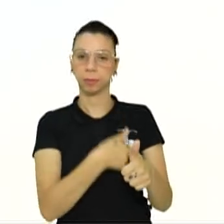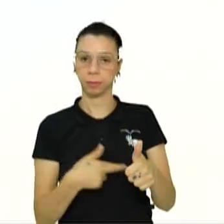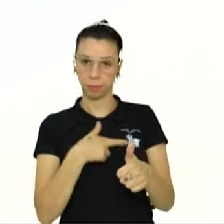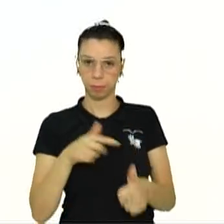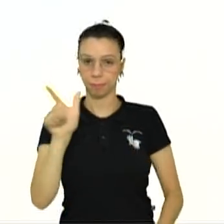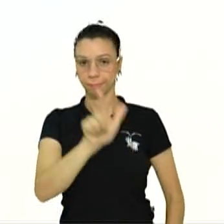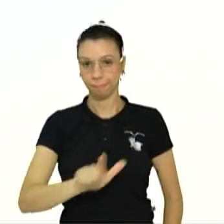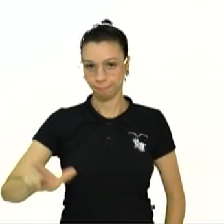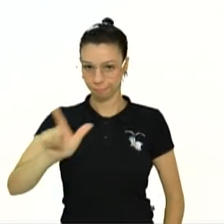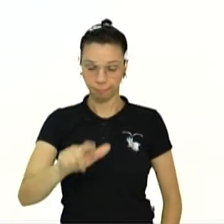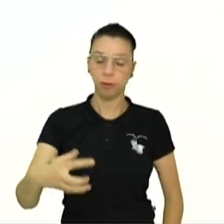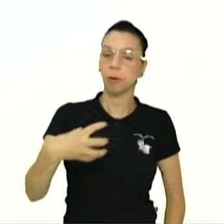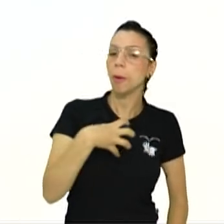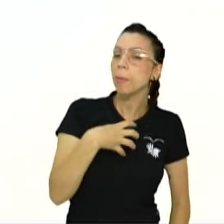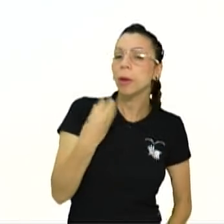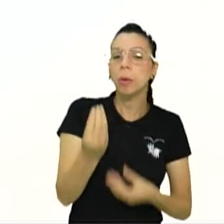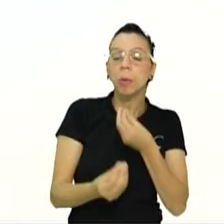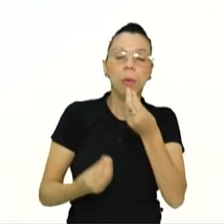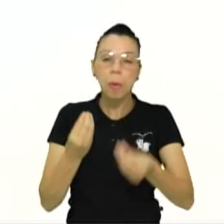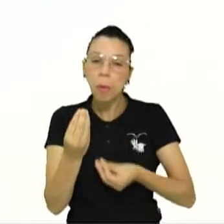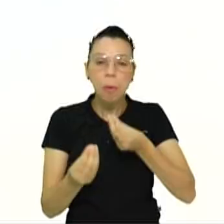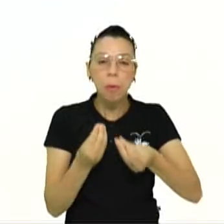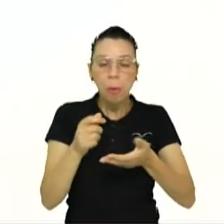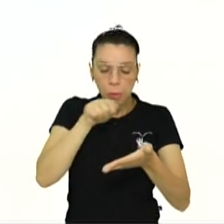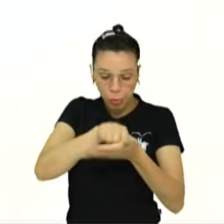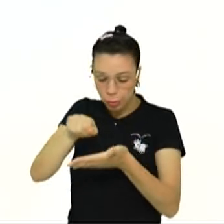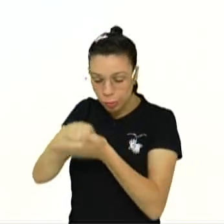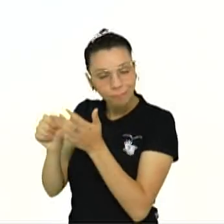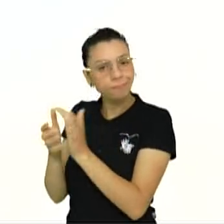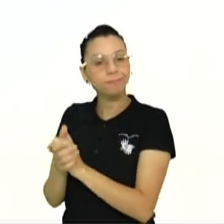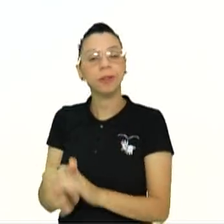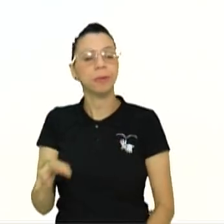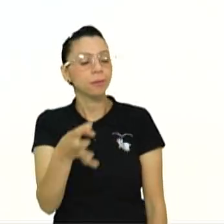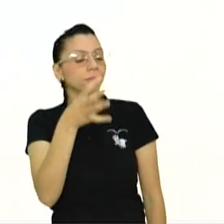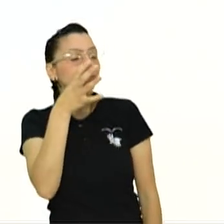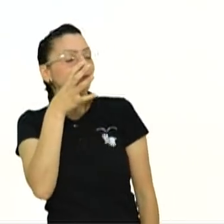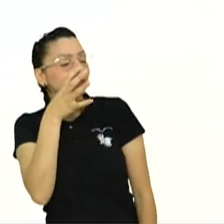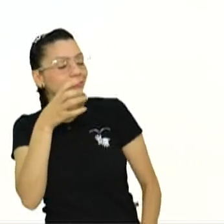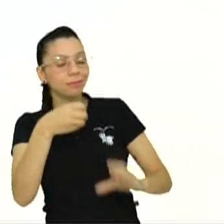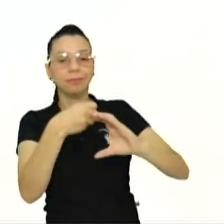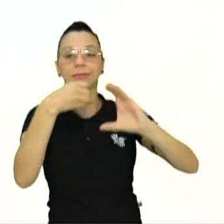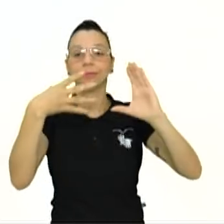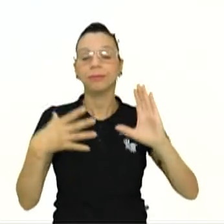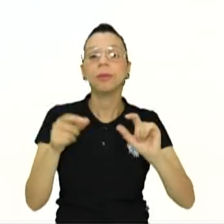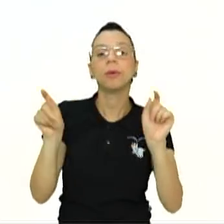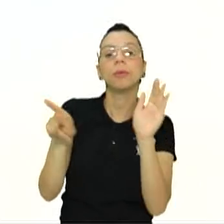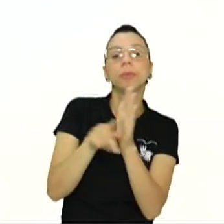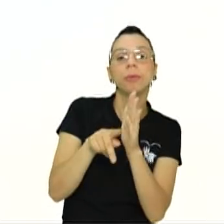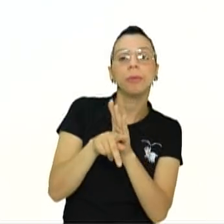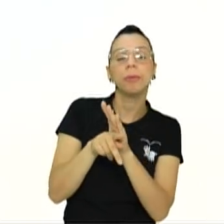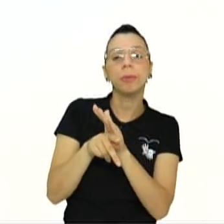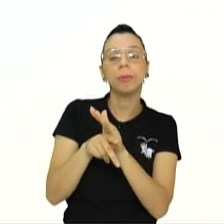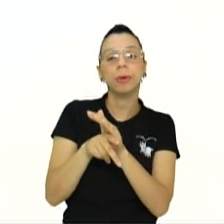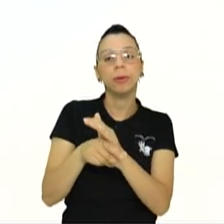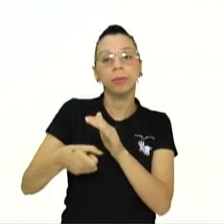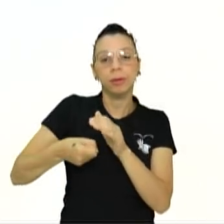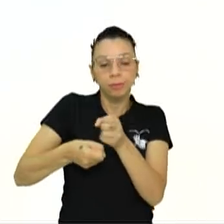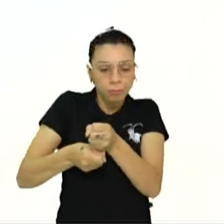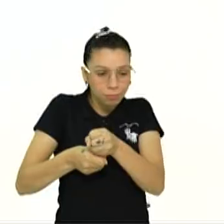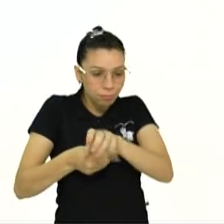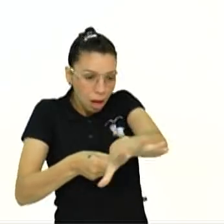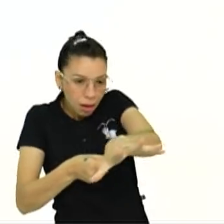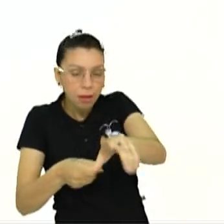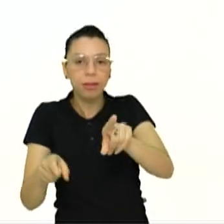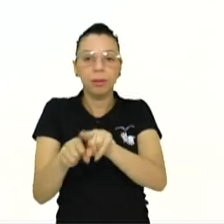observar a forma da escrita, apreciar características das lanternas e origamis